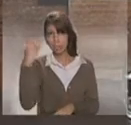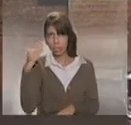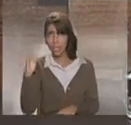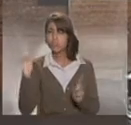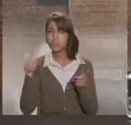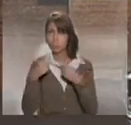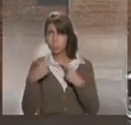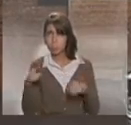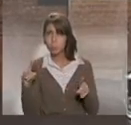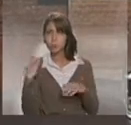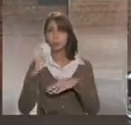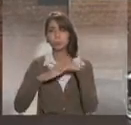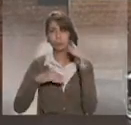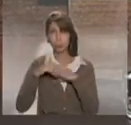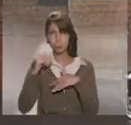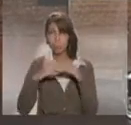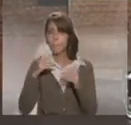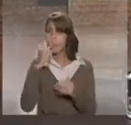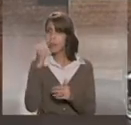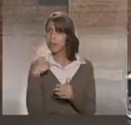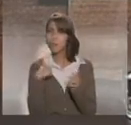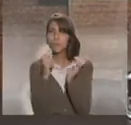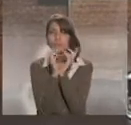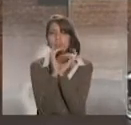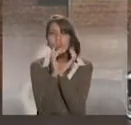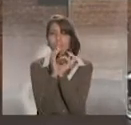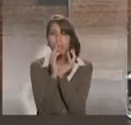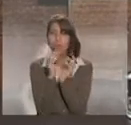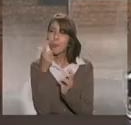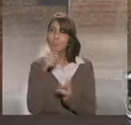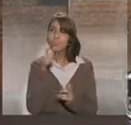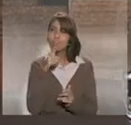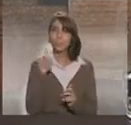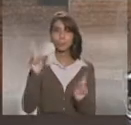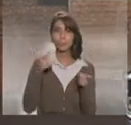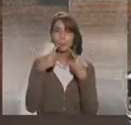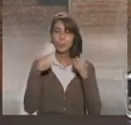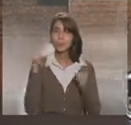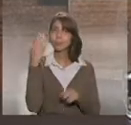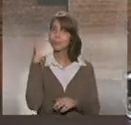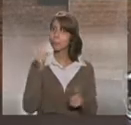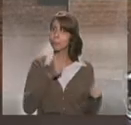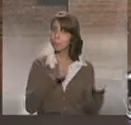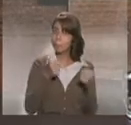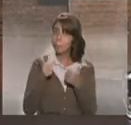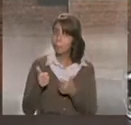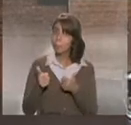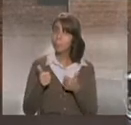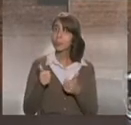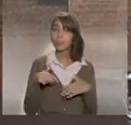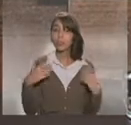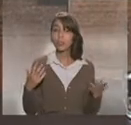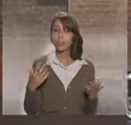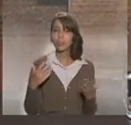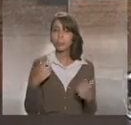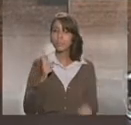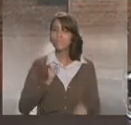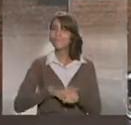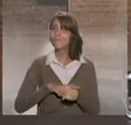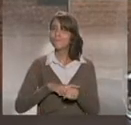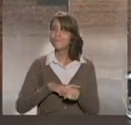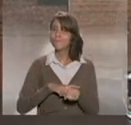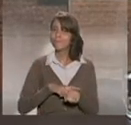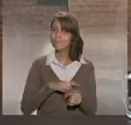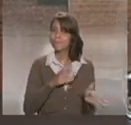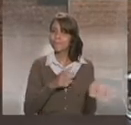de música o meu cérebro funciona a música é muito bem entendida pelo meu cérebro eu sei que em algum momento nesse